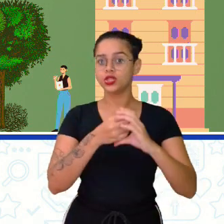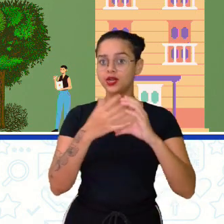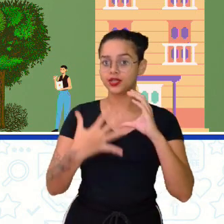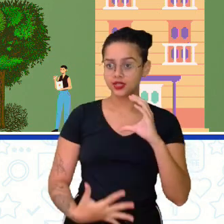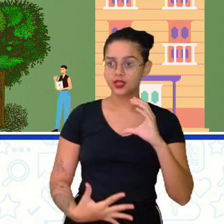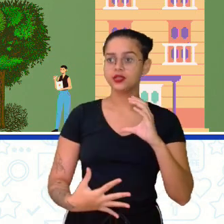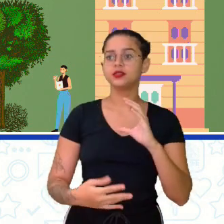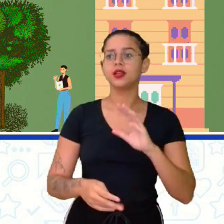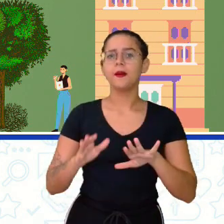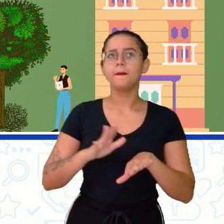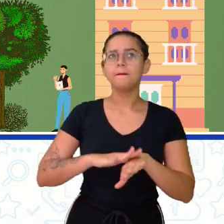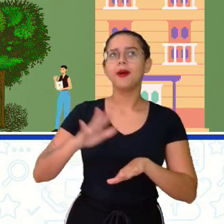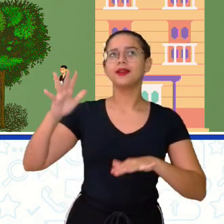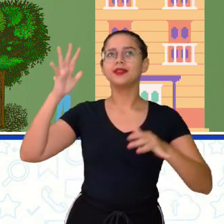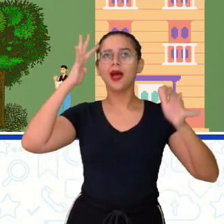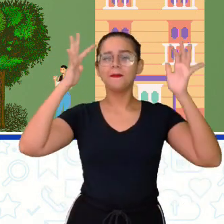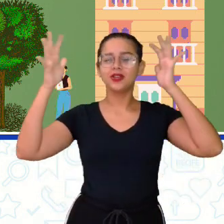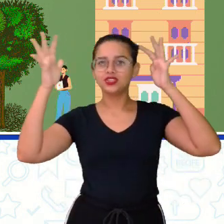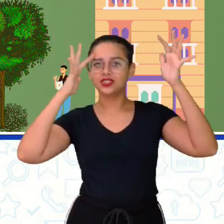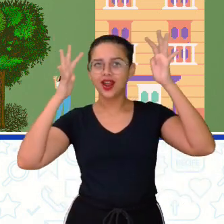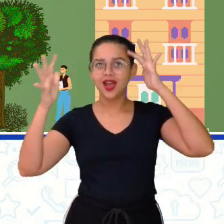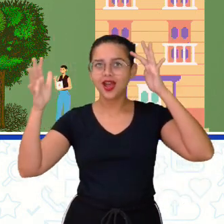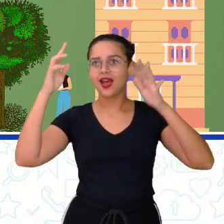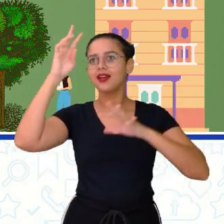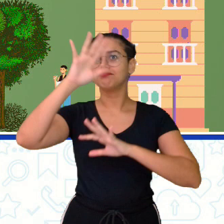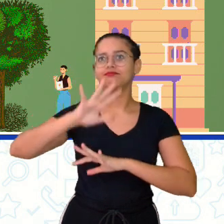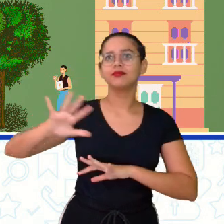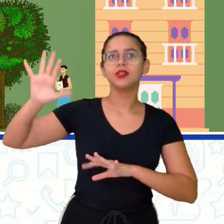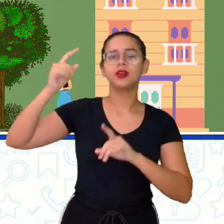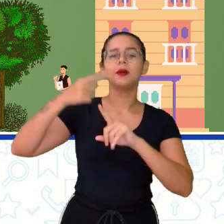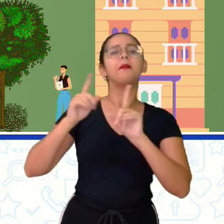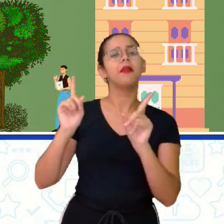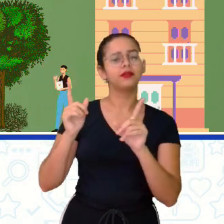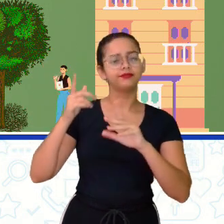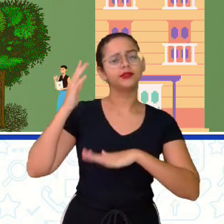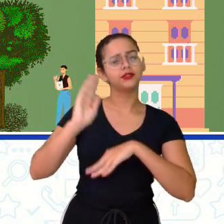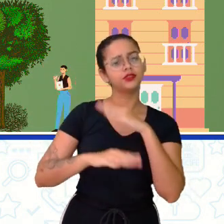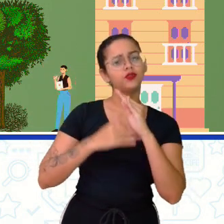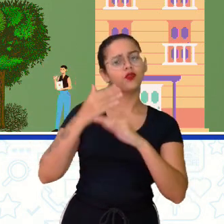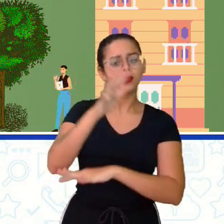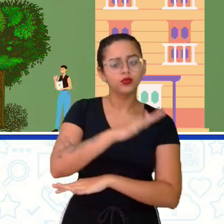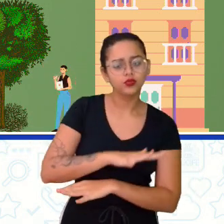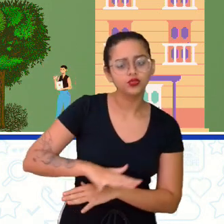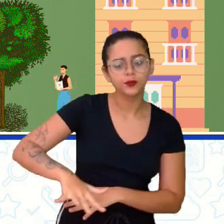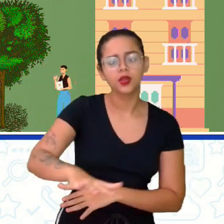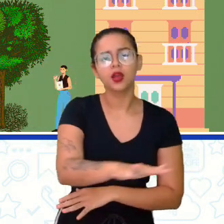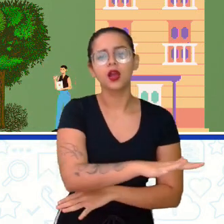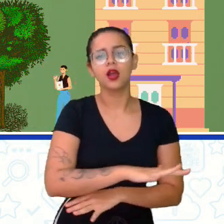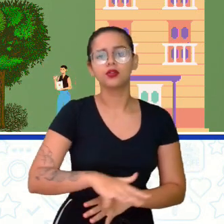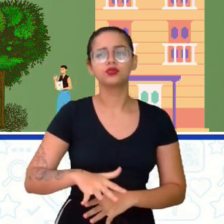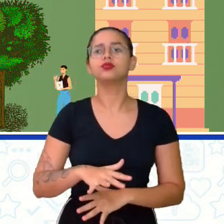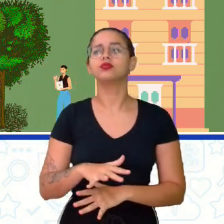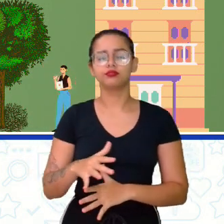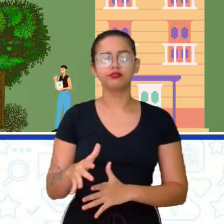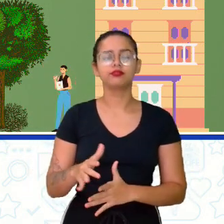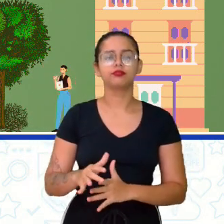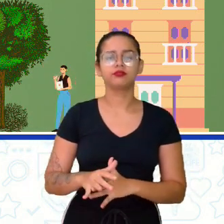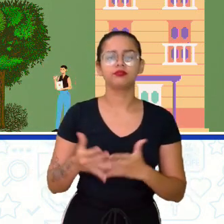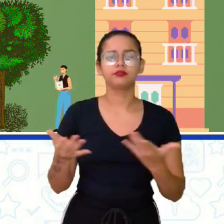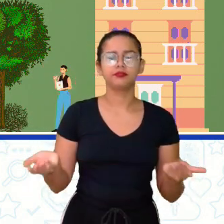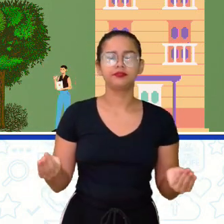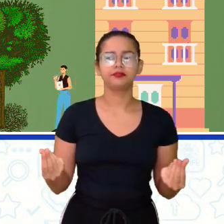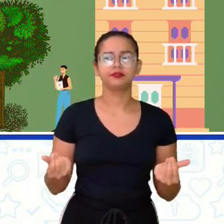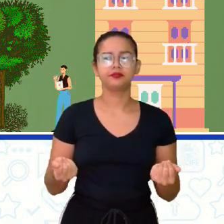características que são mais abstratas, mas que se desenvolvem, né, no espaço, se desenvolvem no meio, né, ou